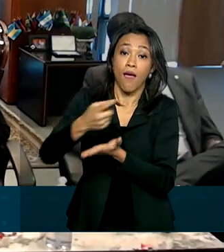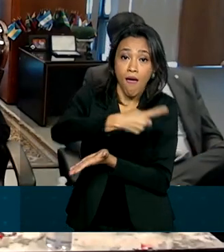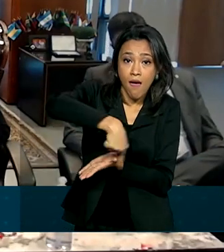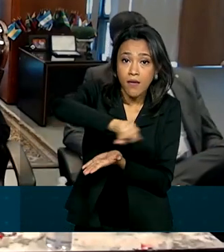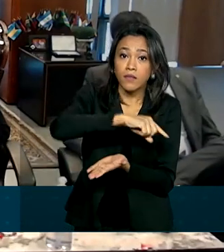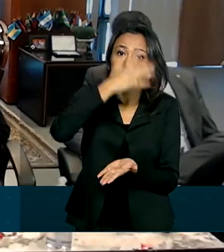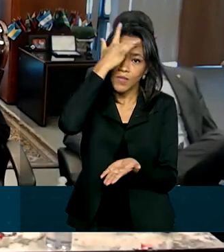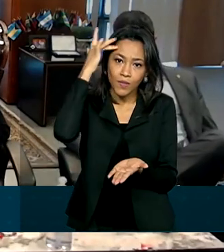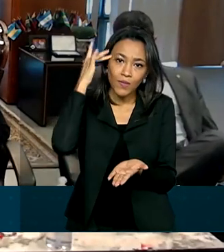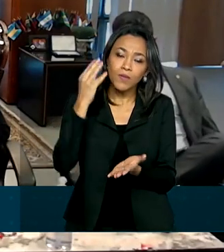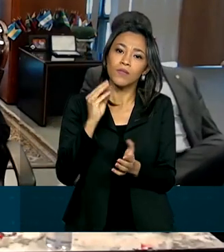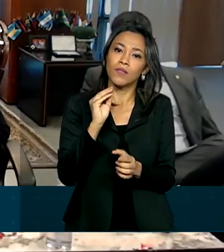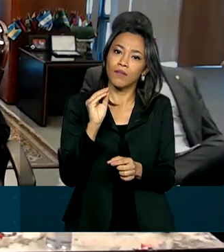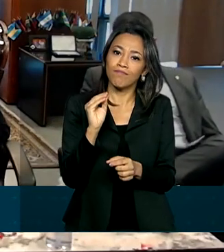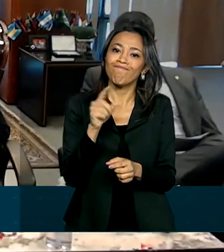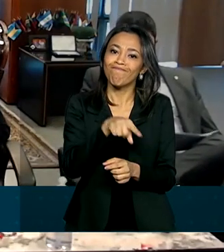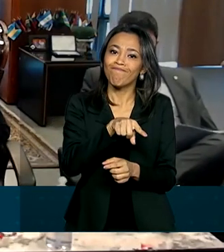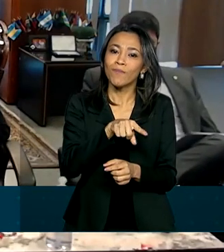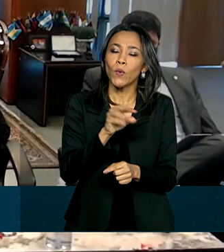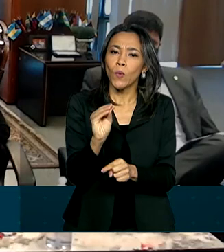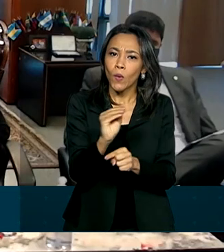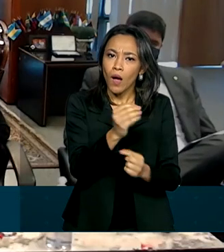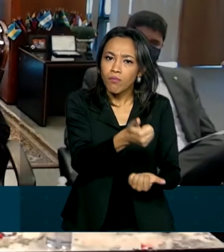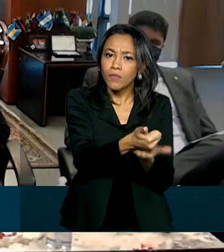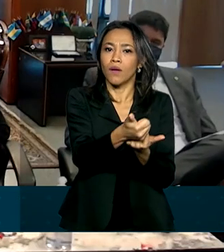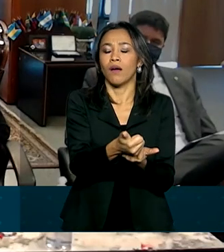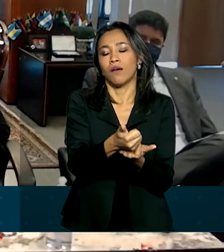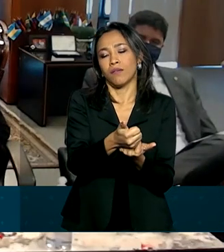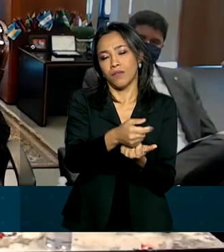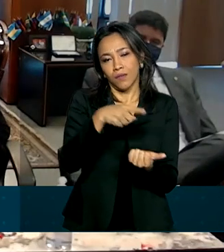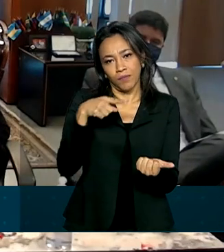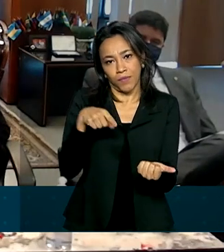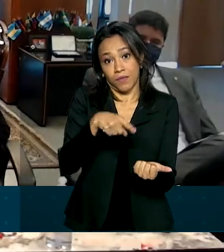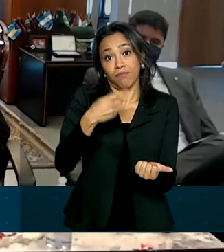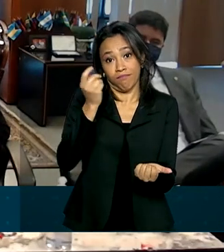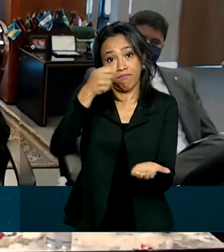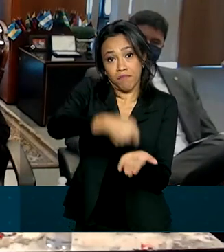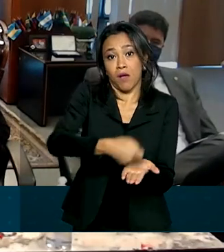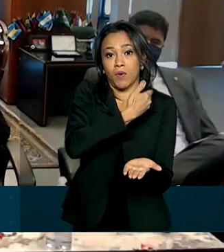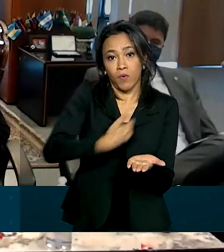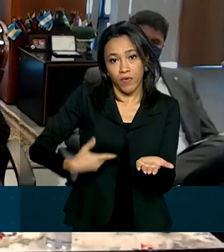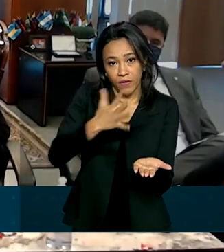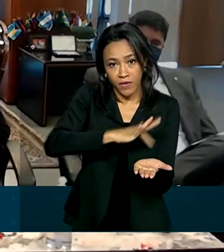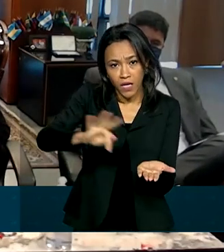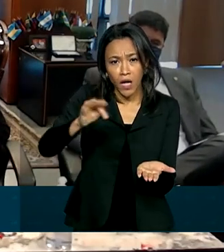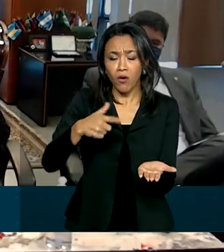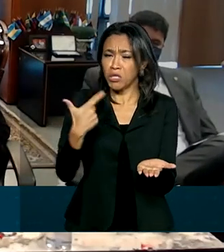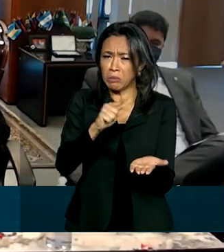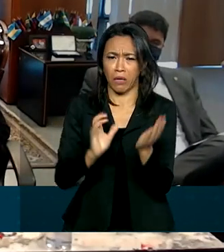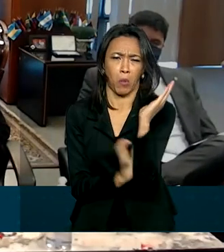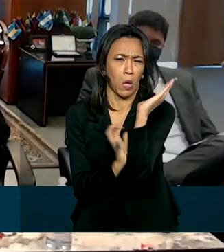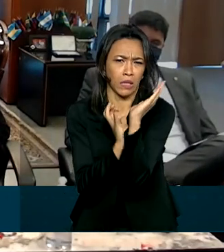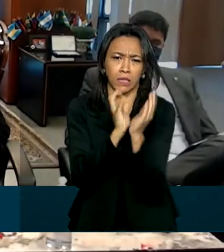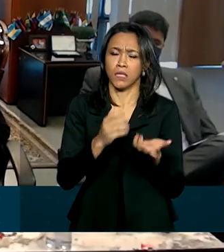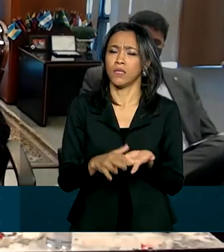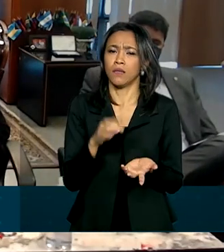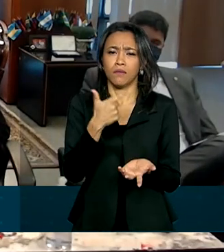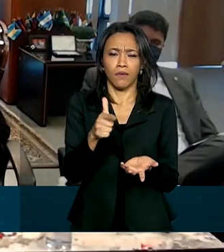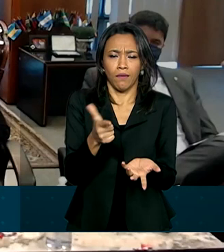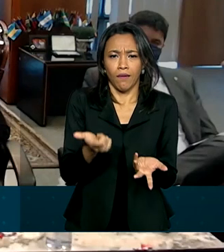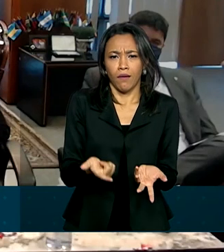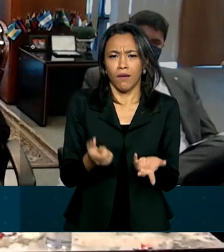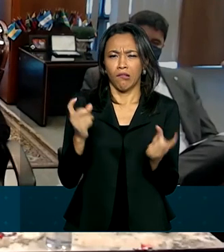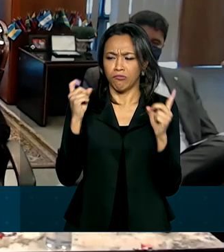guarnecidas por uma parcela, por um benefício pago pelo governo federal, sem burocracia, sem maiores